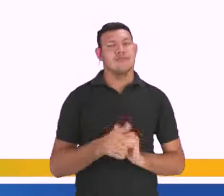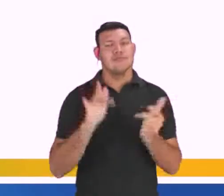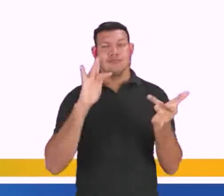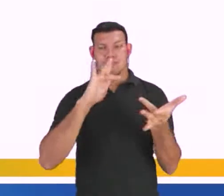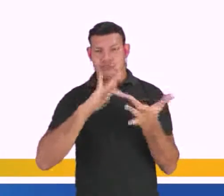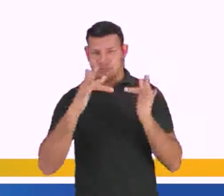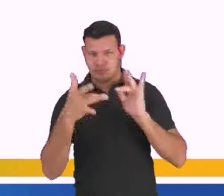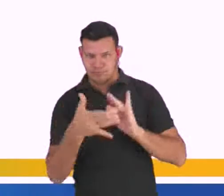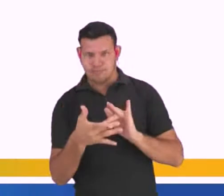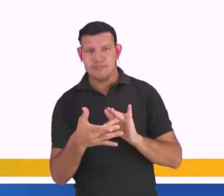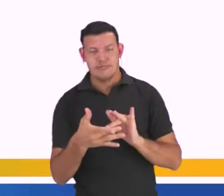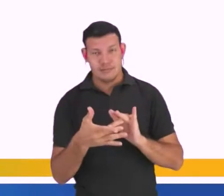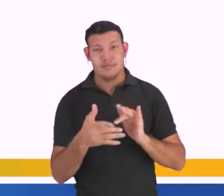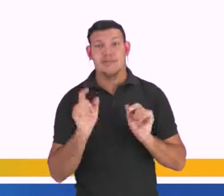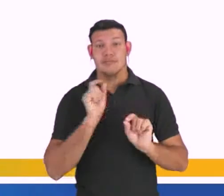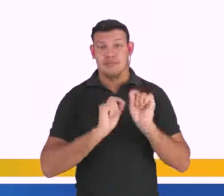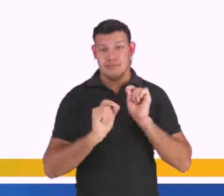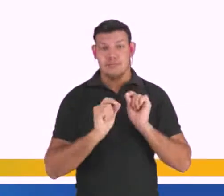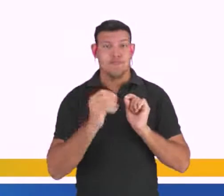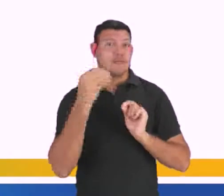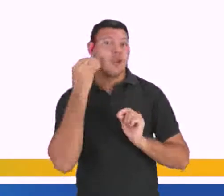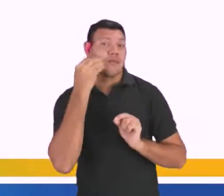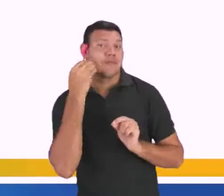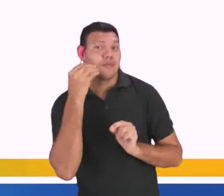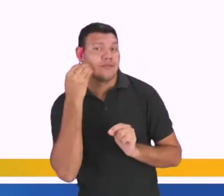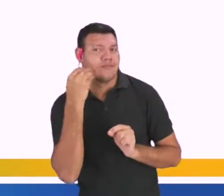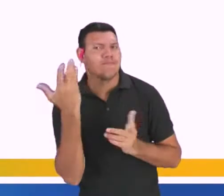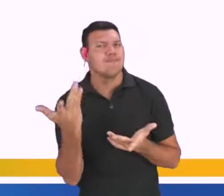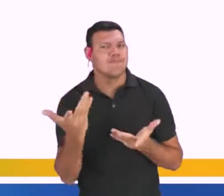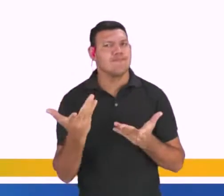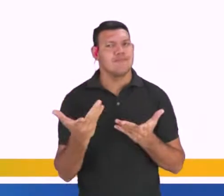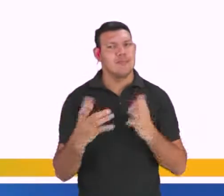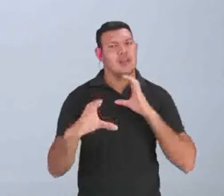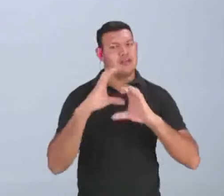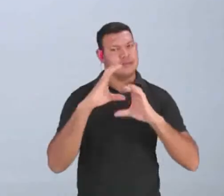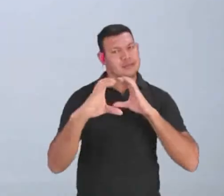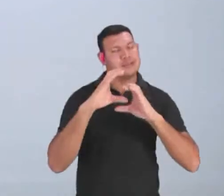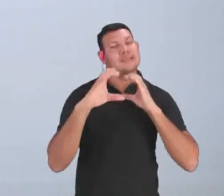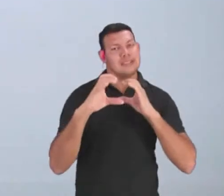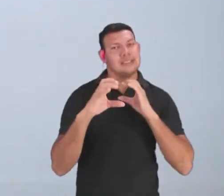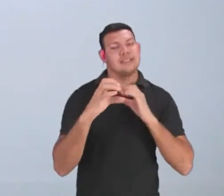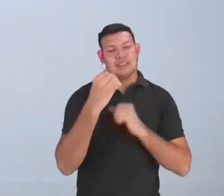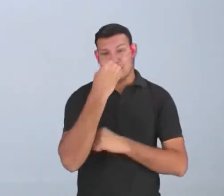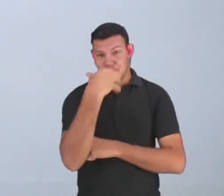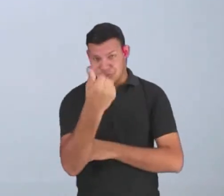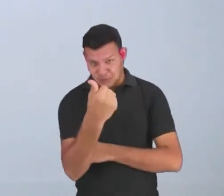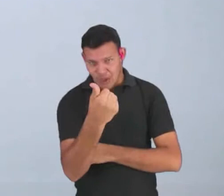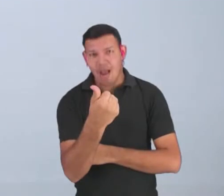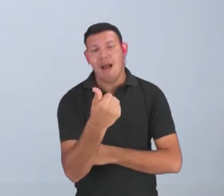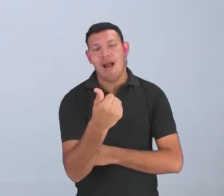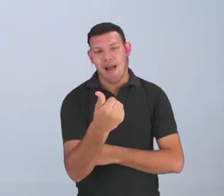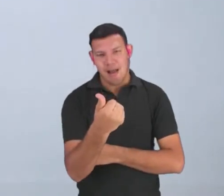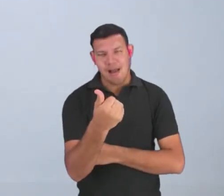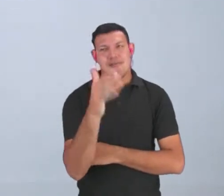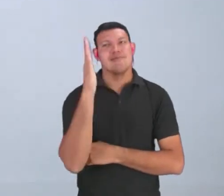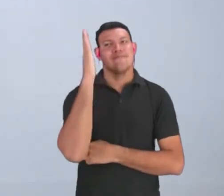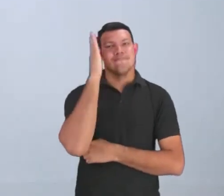é testar o canal. A gente está testando ali a comunicação para ver se está tudo funcional,